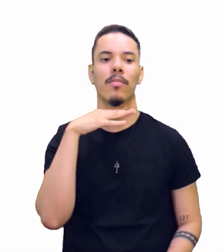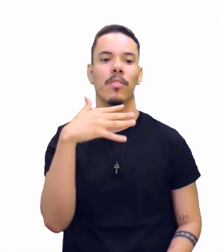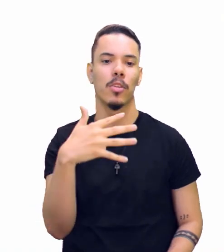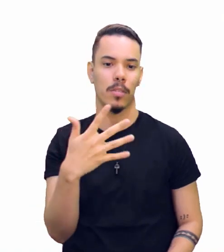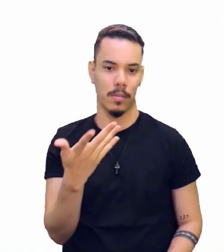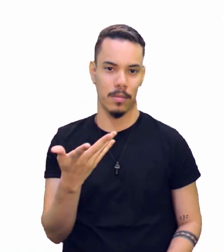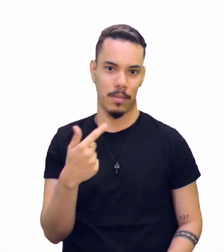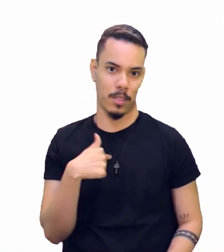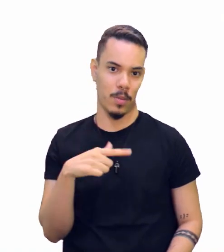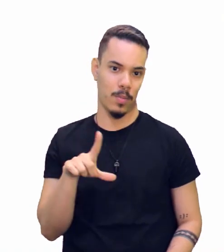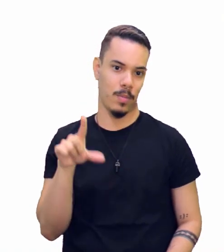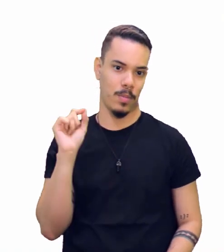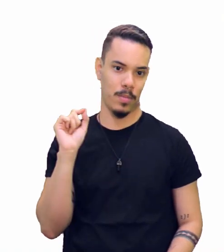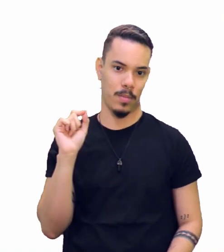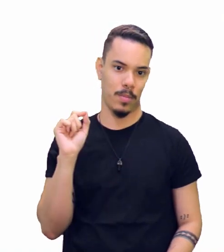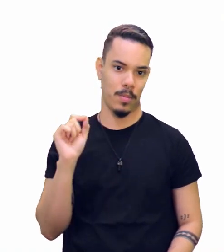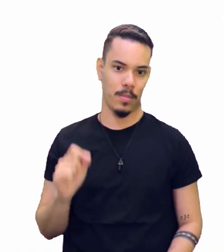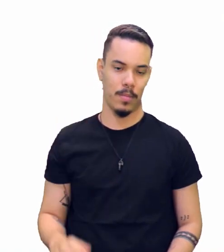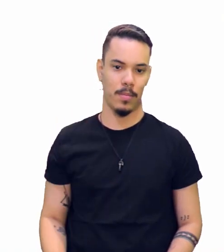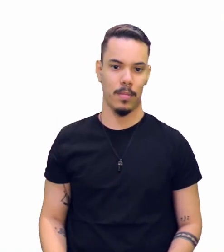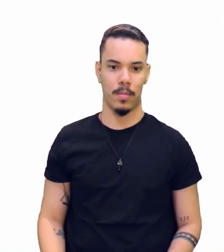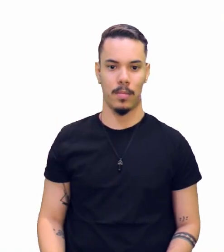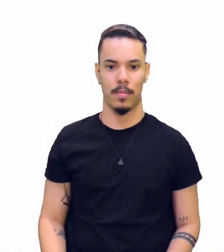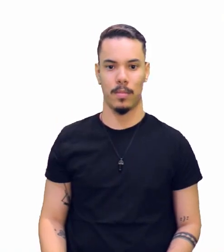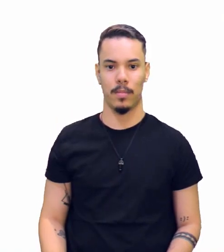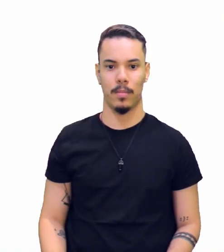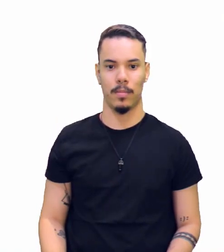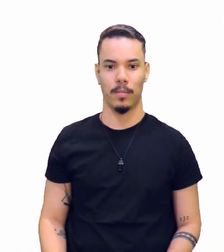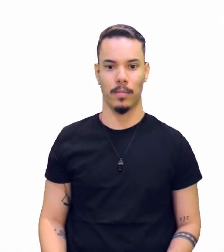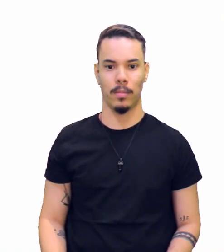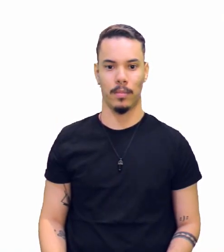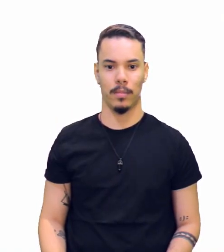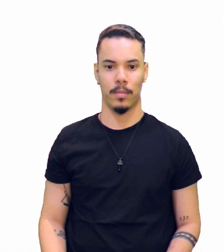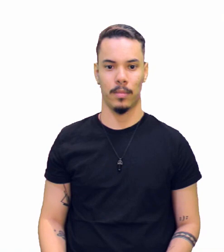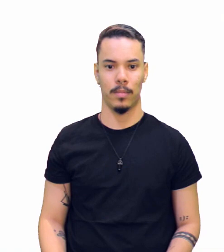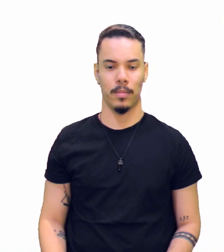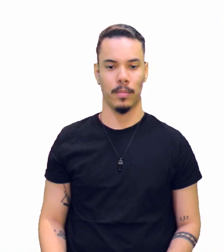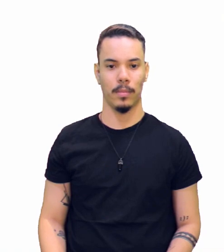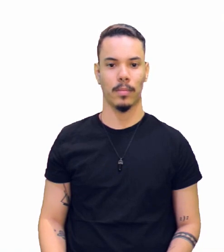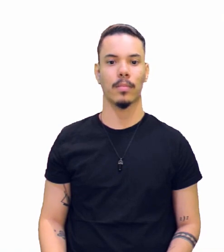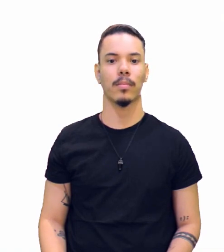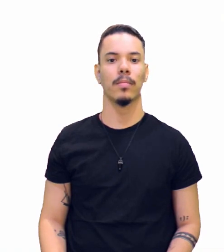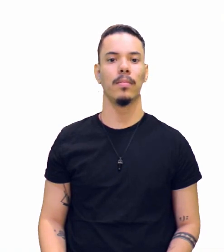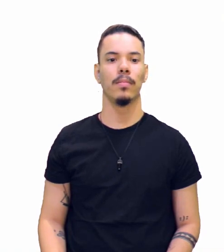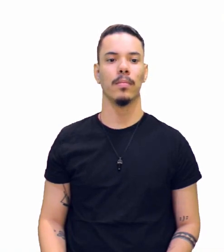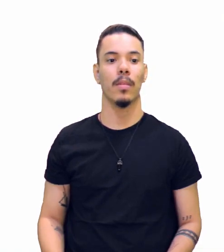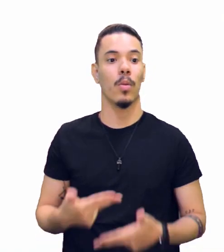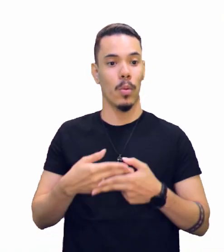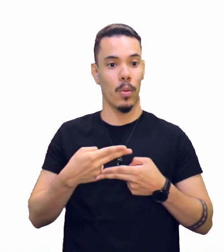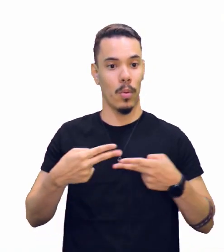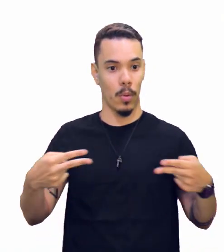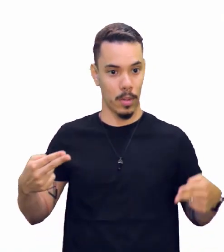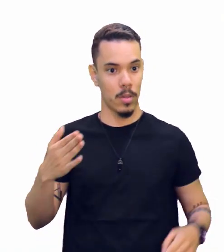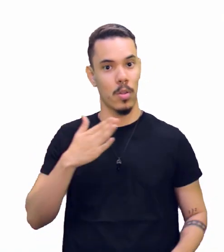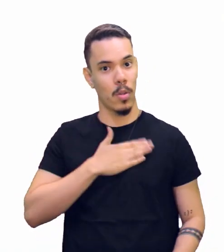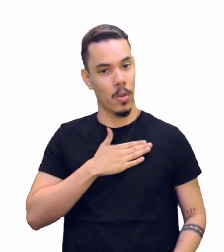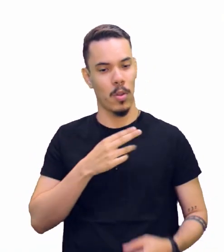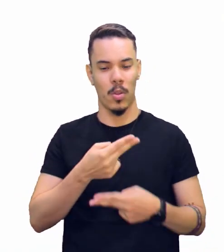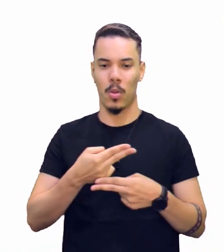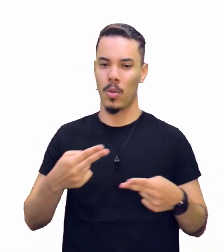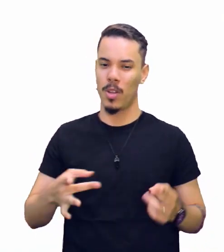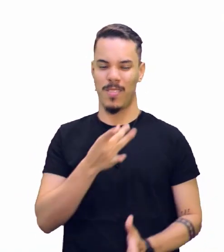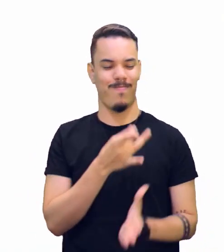eu prefiro pronunciar O Hate Do que o l então fica aí a critério coisas que eu gosto e coisas que eu